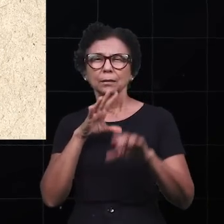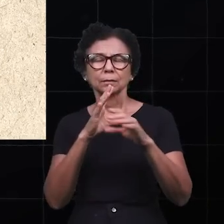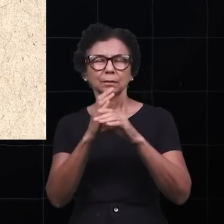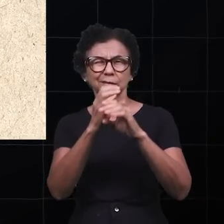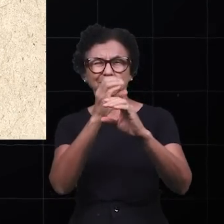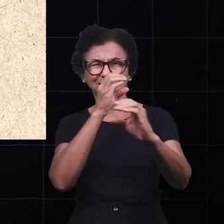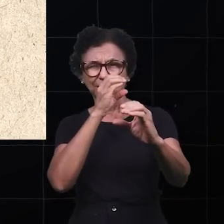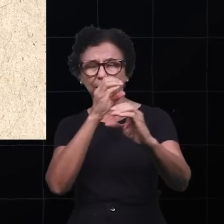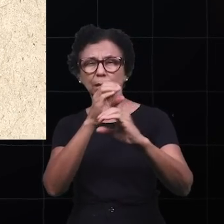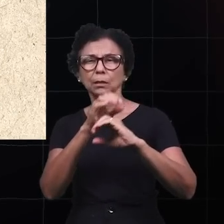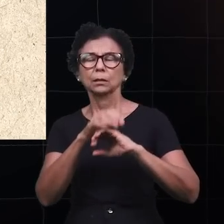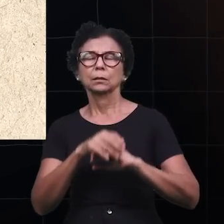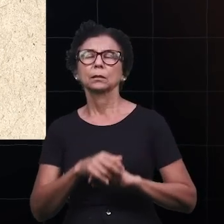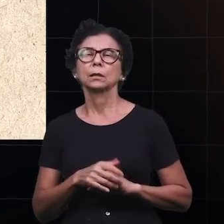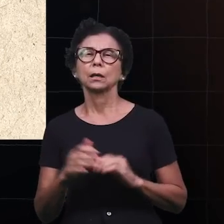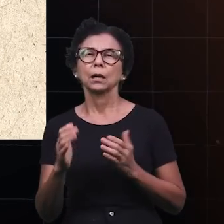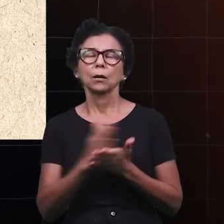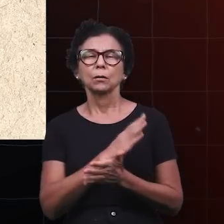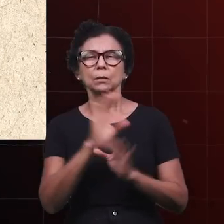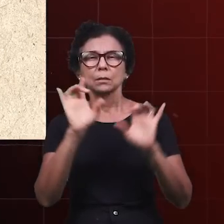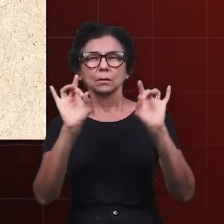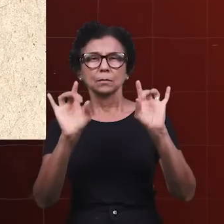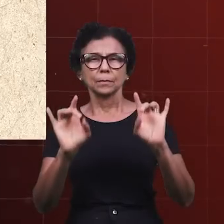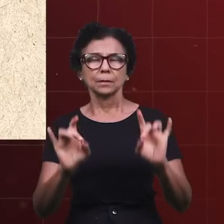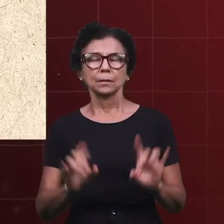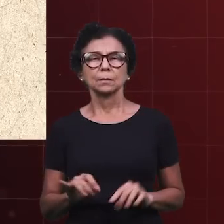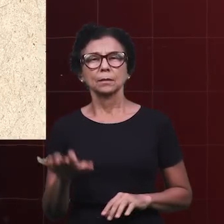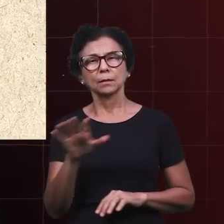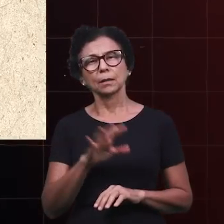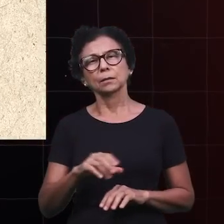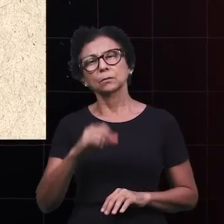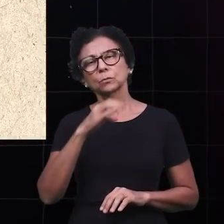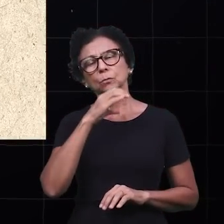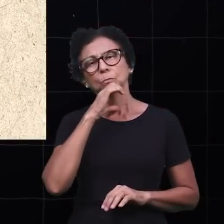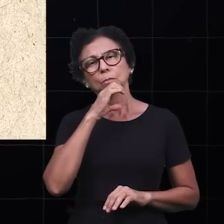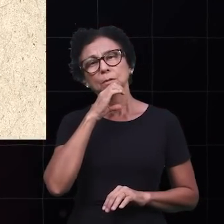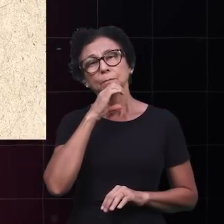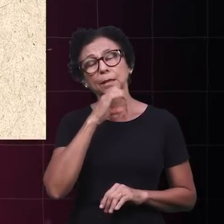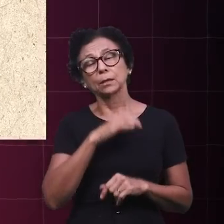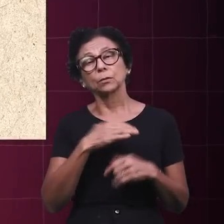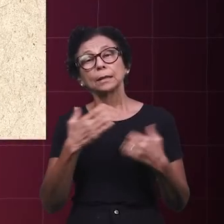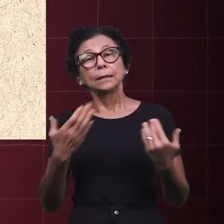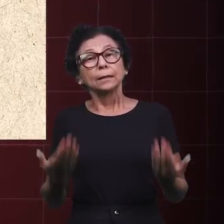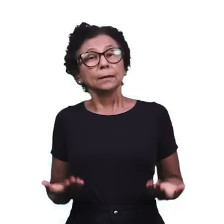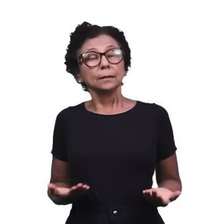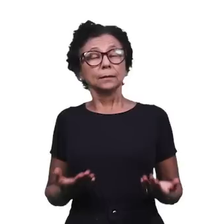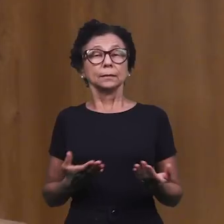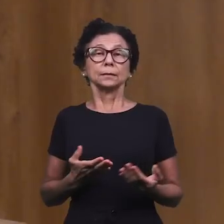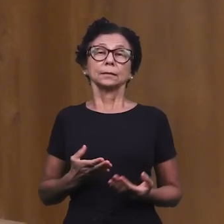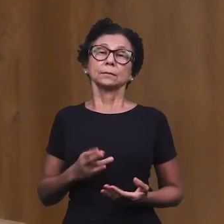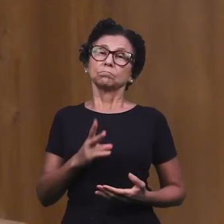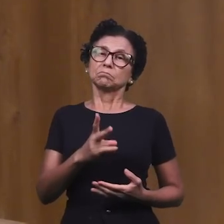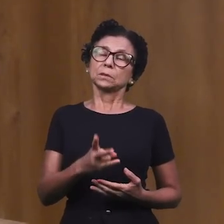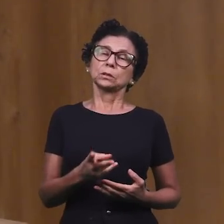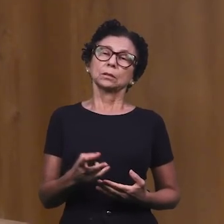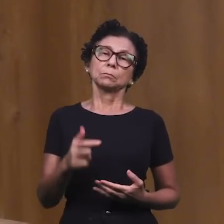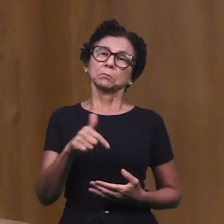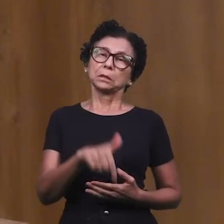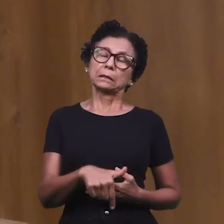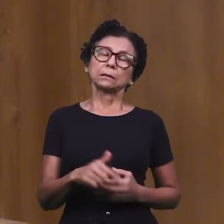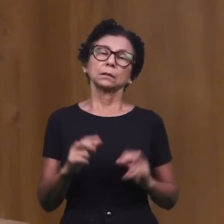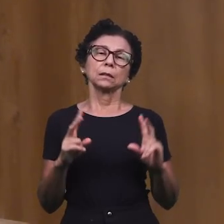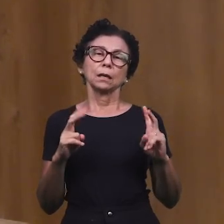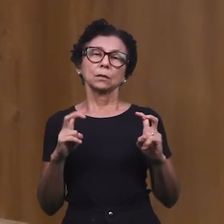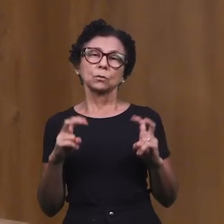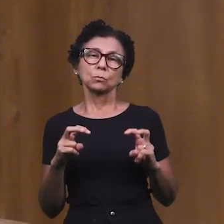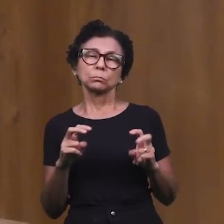engenheiro, tem algumas especializações também nessa área do conhecimento e constantemente tratamos aqui a respeito não só do assunto